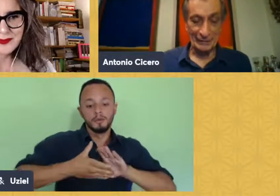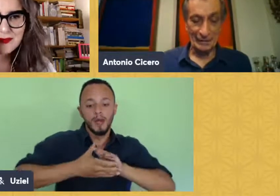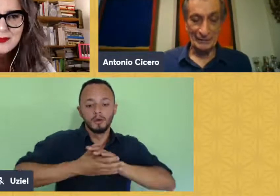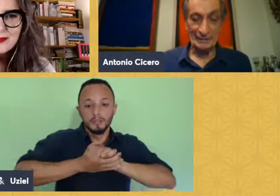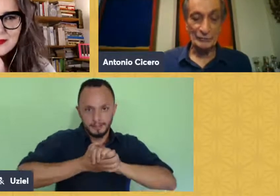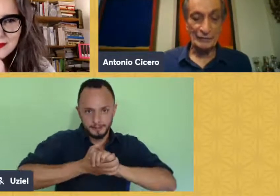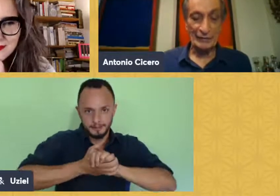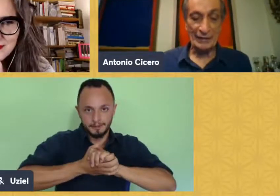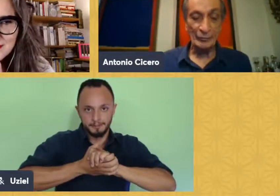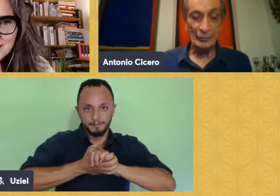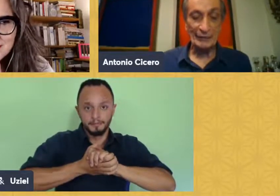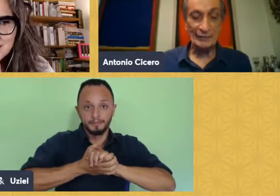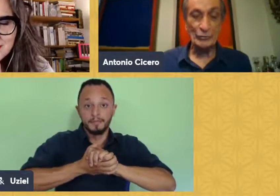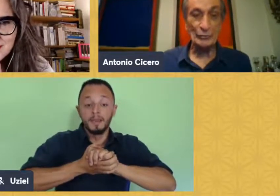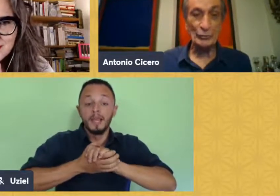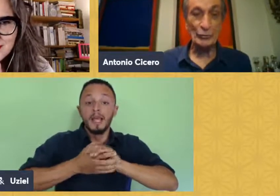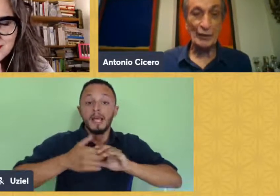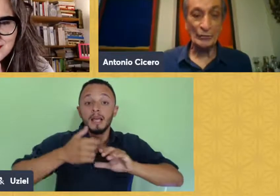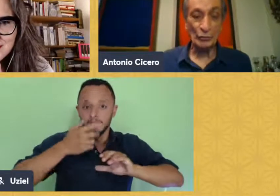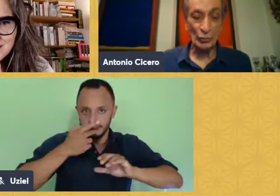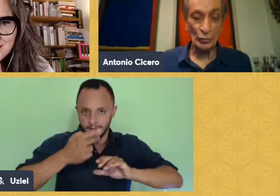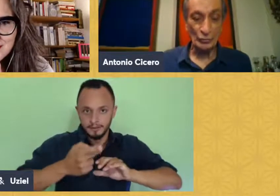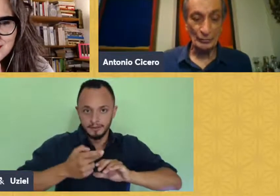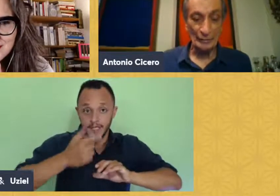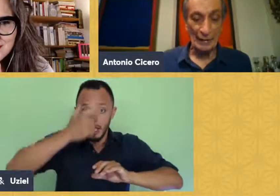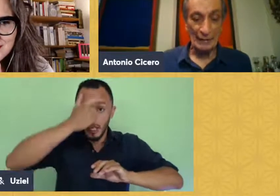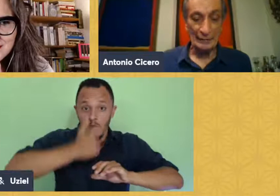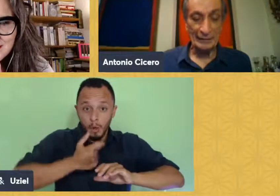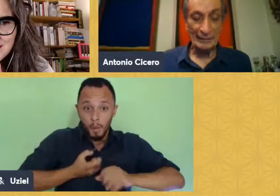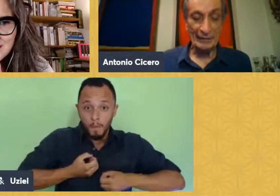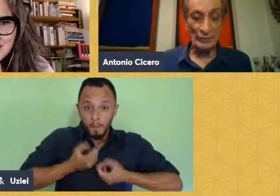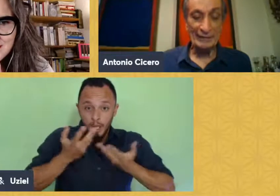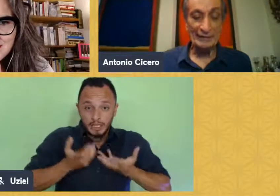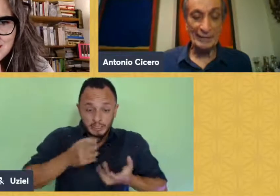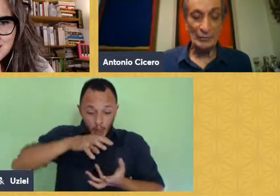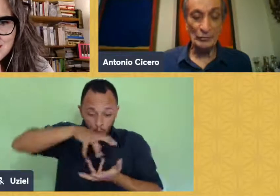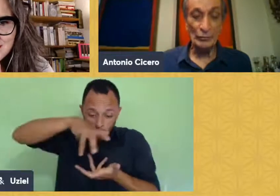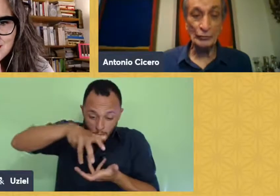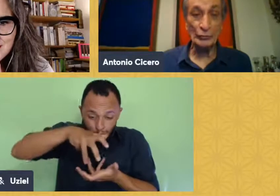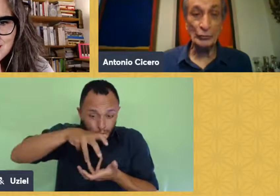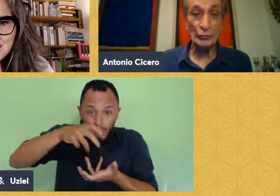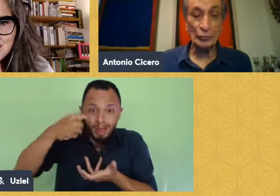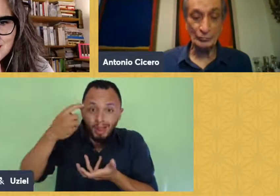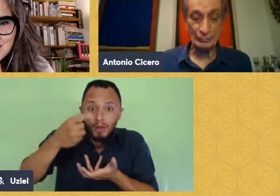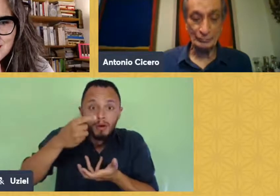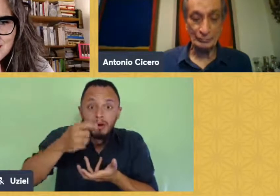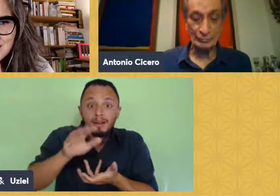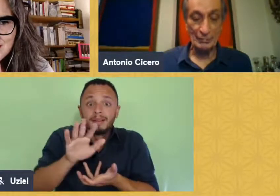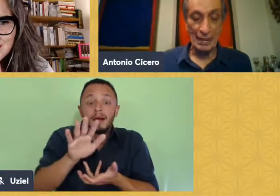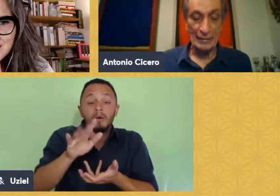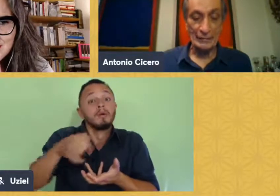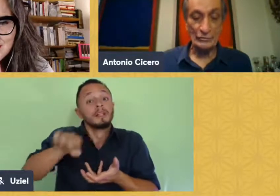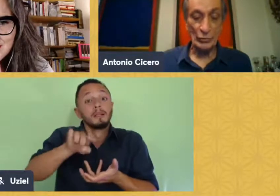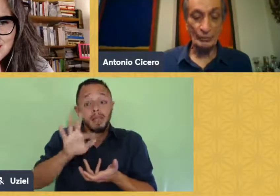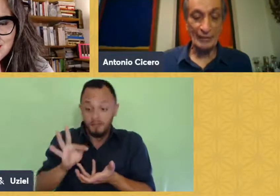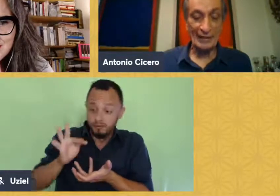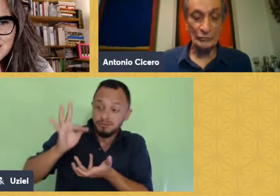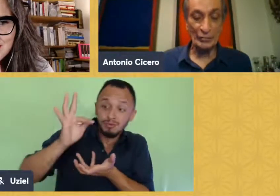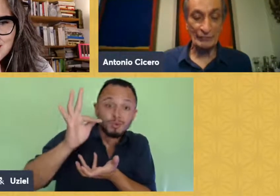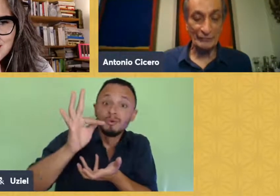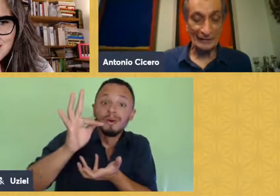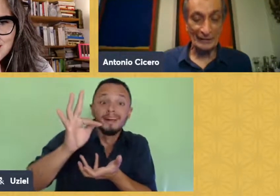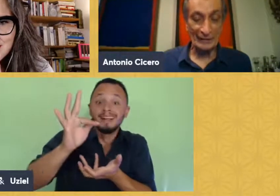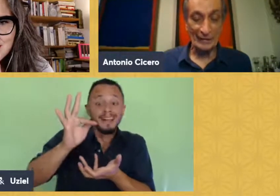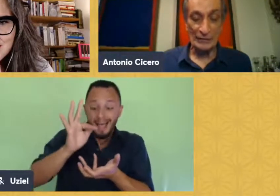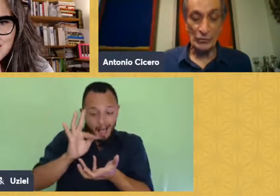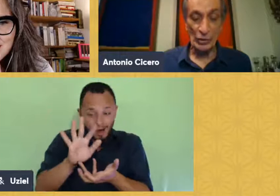diz: não serei o poeta de um mundo caduco. Também não cantarei o mundo futuro. Estou preso